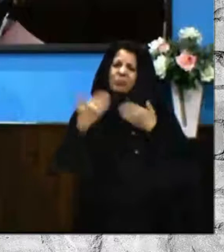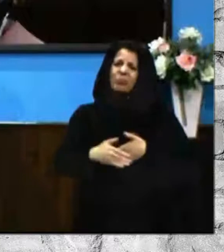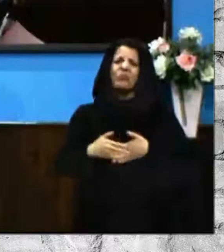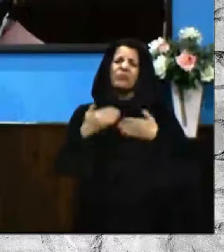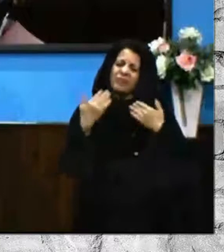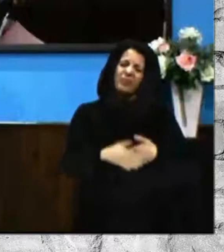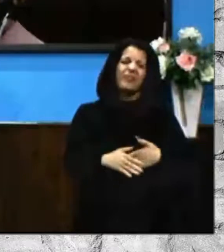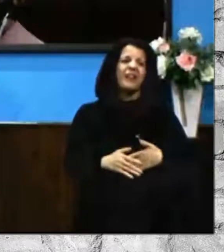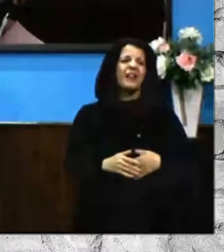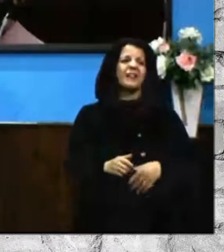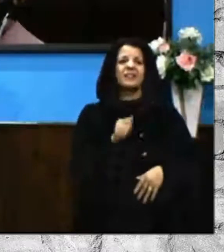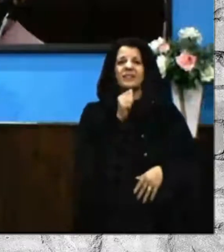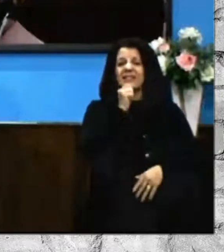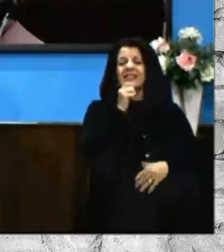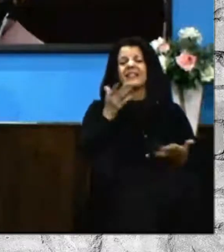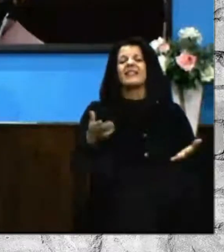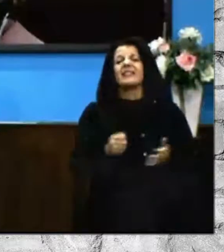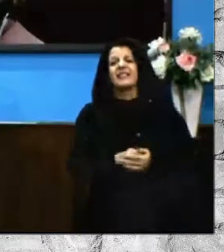sejamos realmente